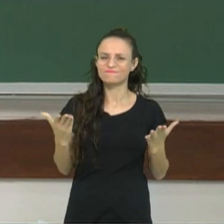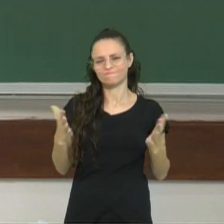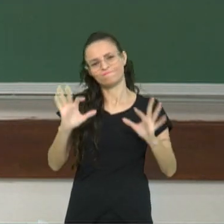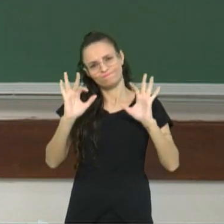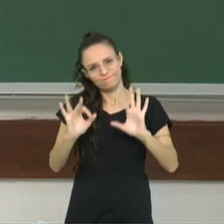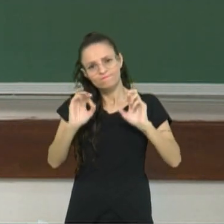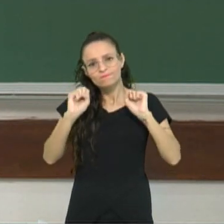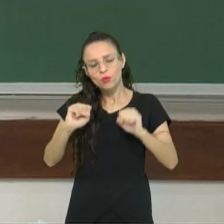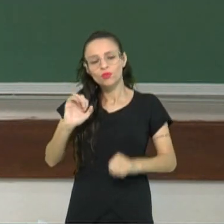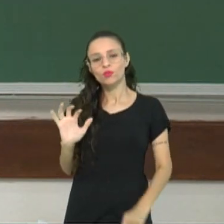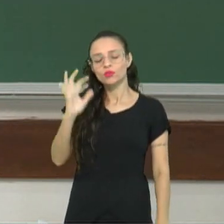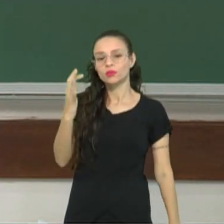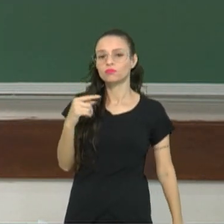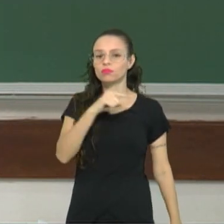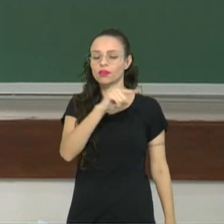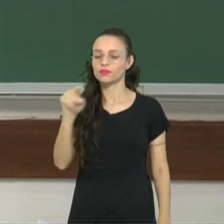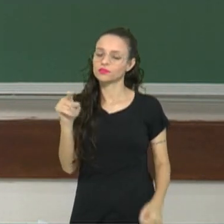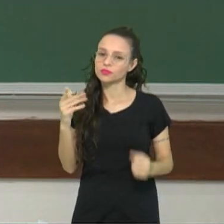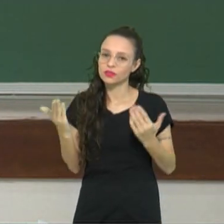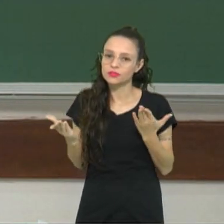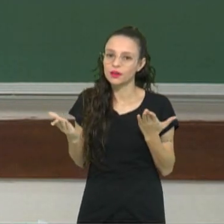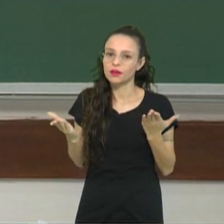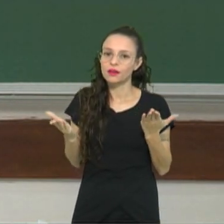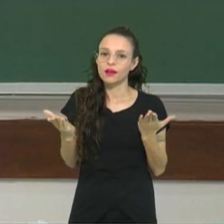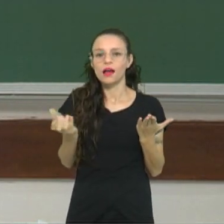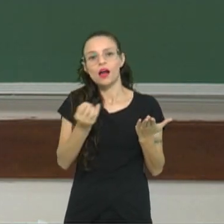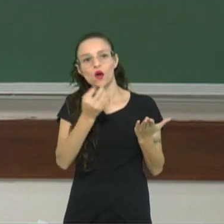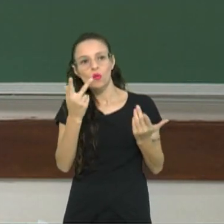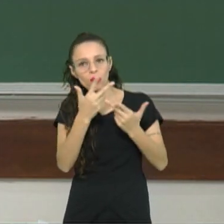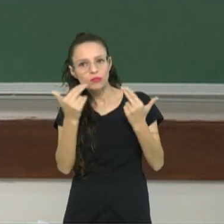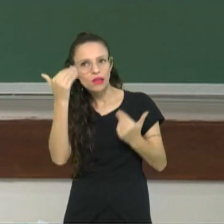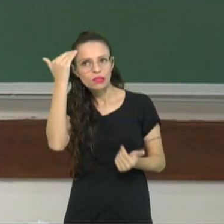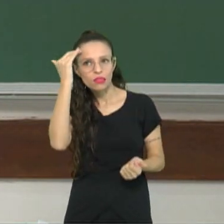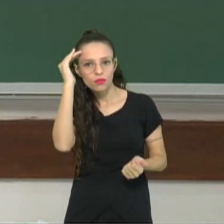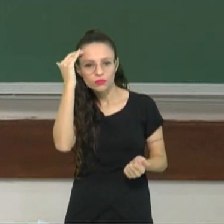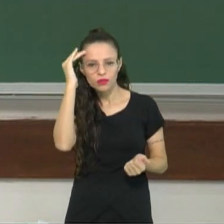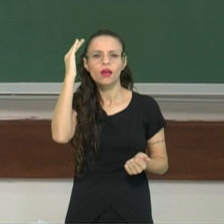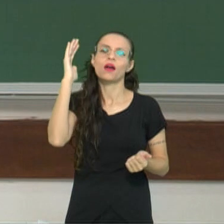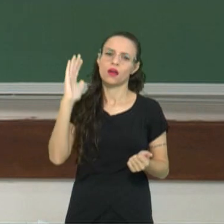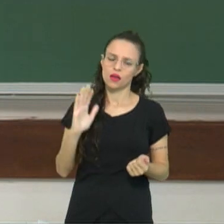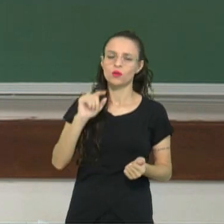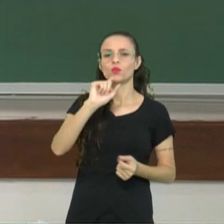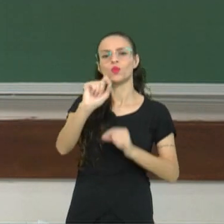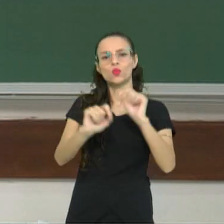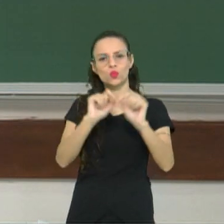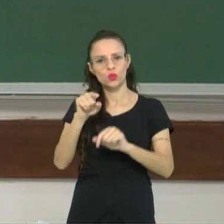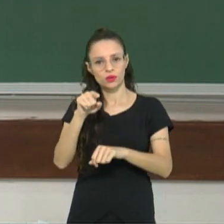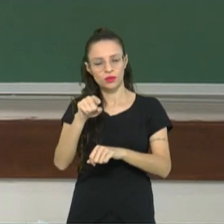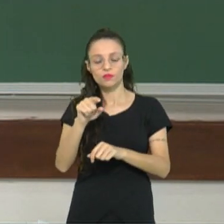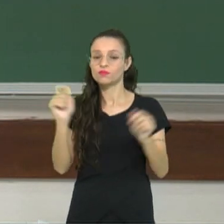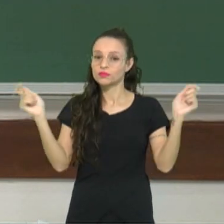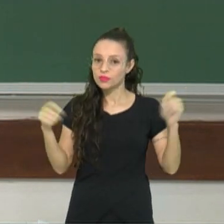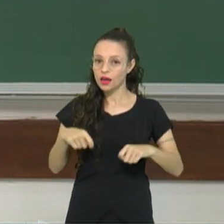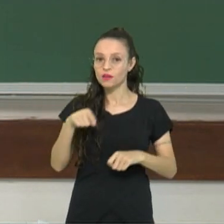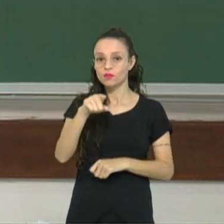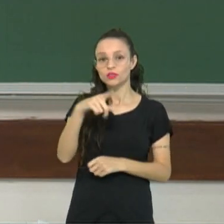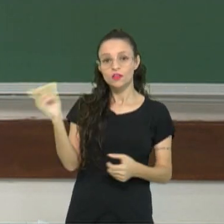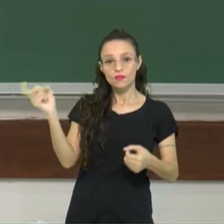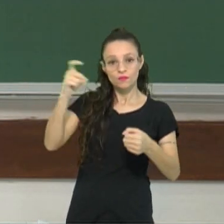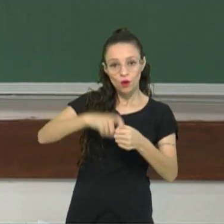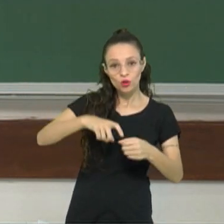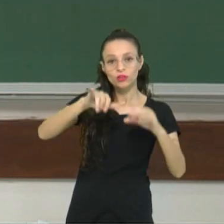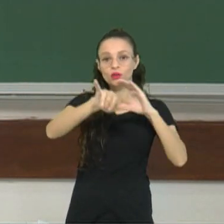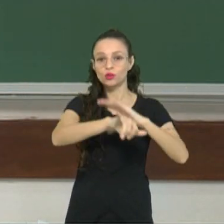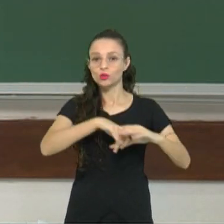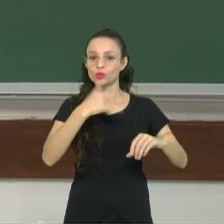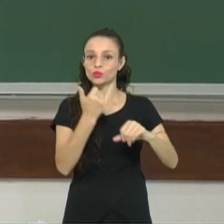Muitas vezes, assim, você pode... alguma coisa você não pode não entender e tudo mais. Então, o que você tem a possibilidade? Você pode voltar lá no